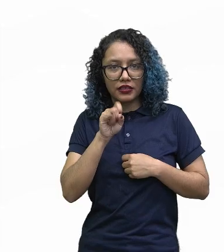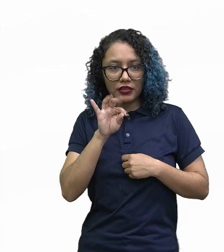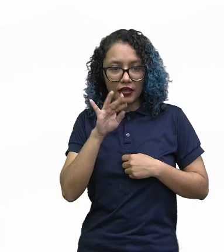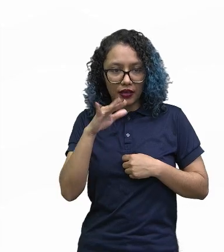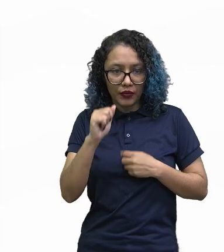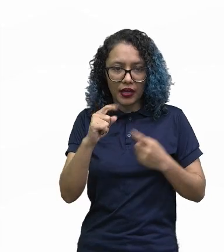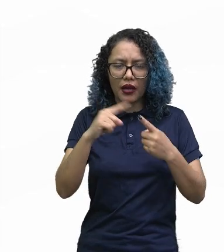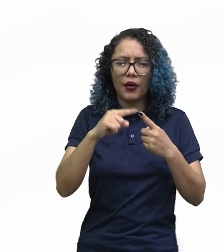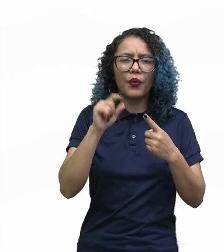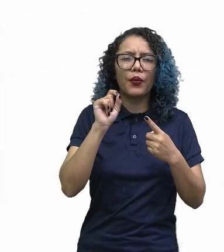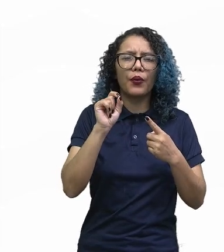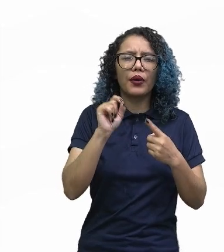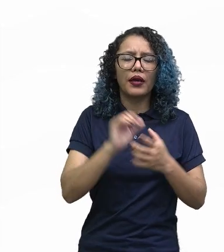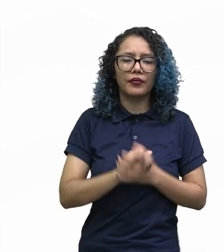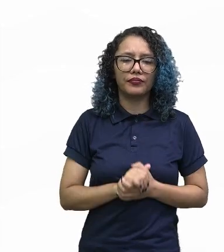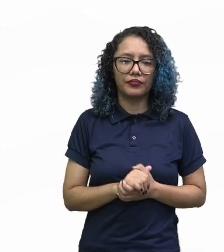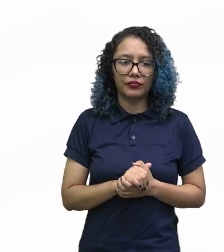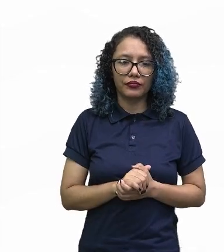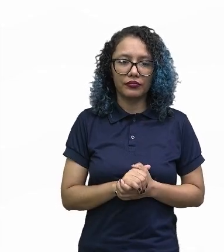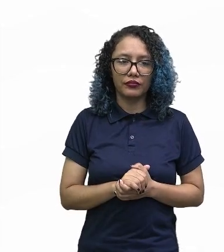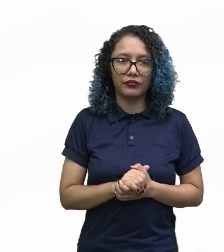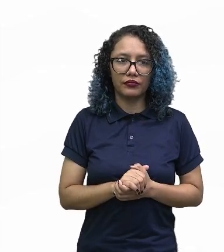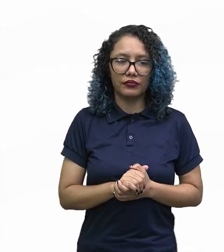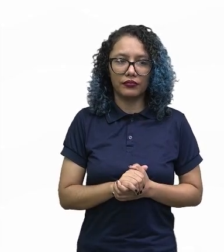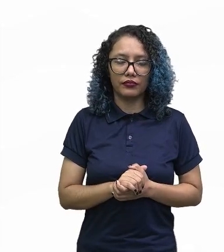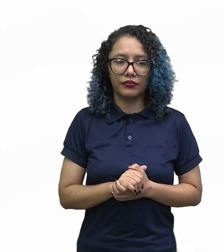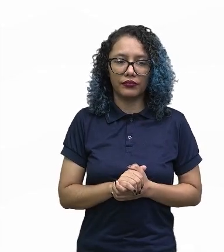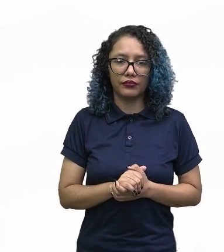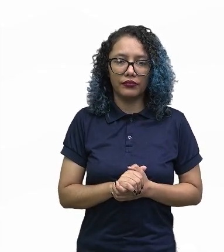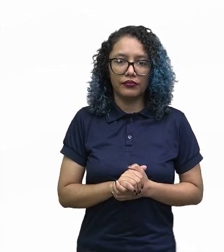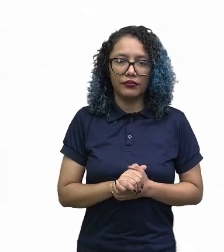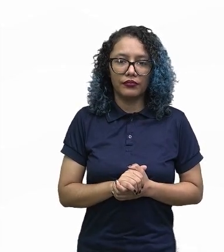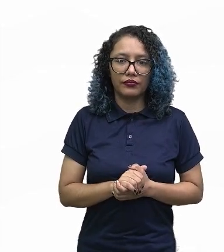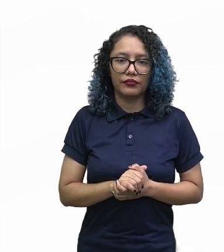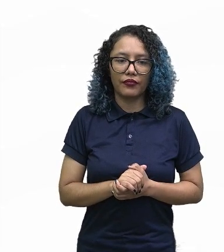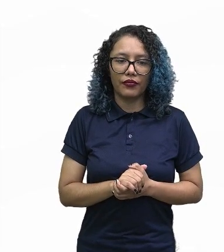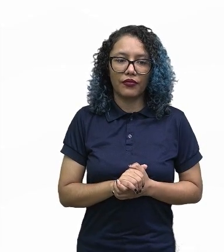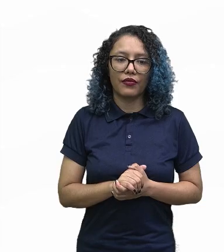o nome já diz, é quando a gente tem ali essa troca, né, esse